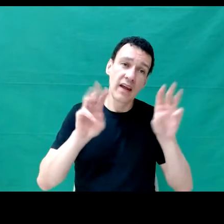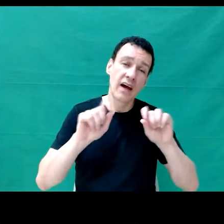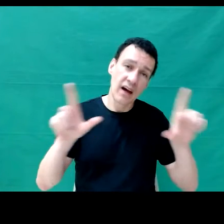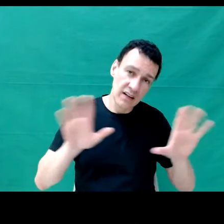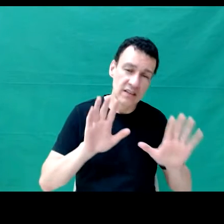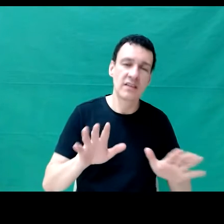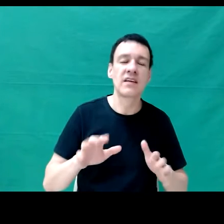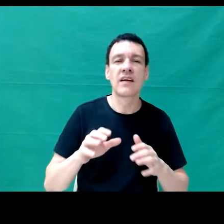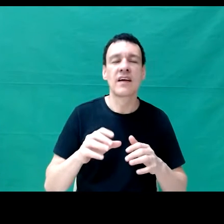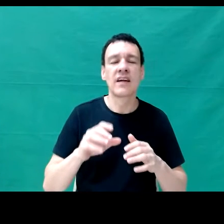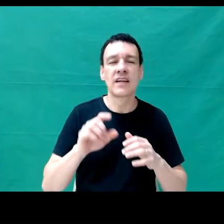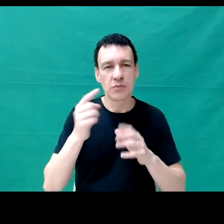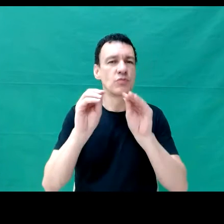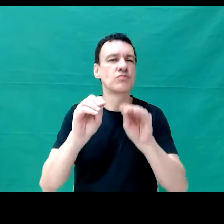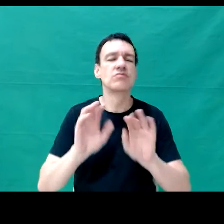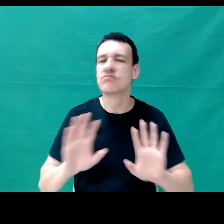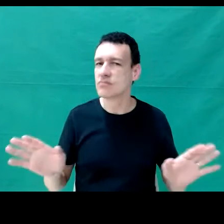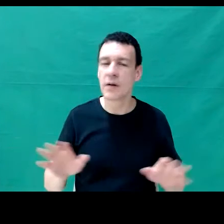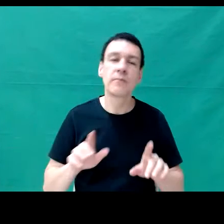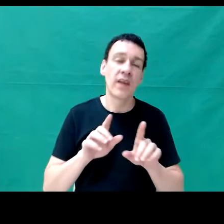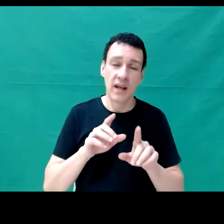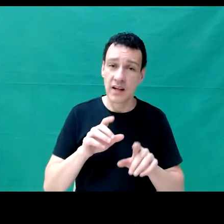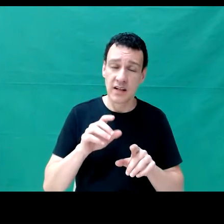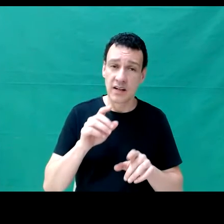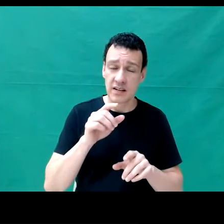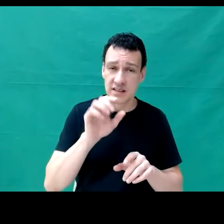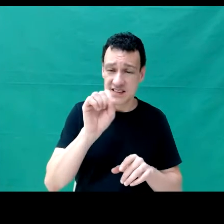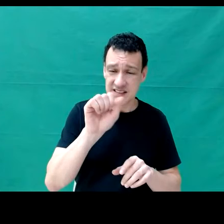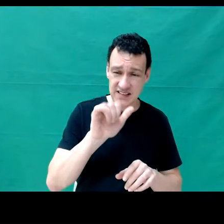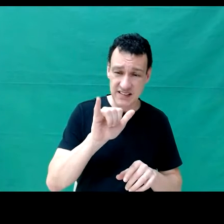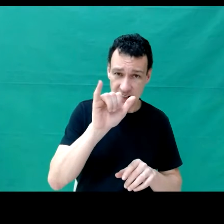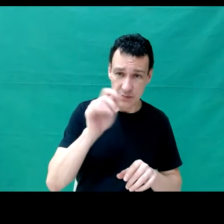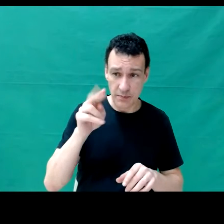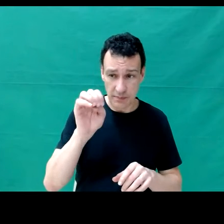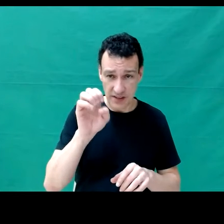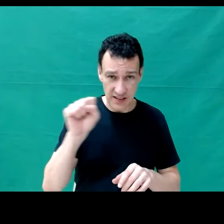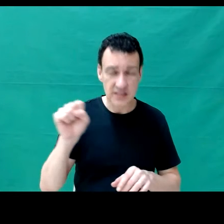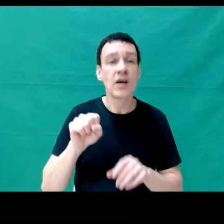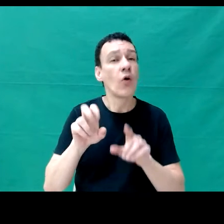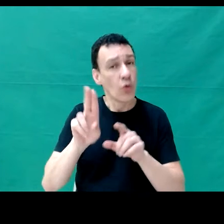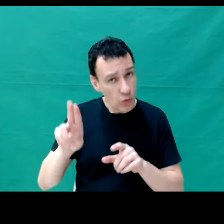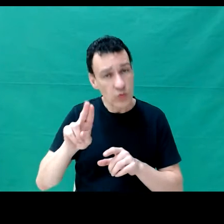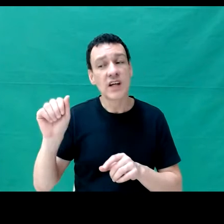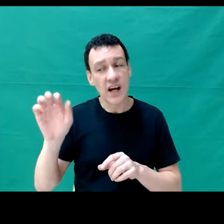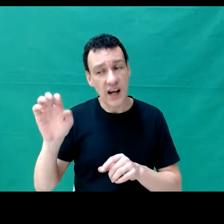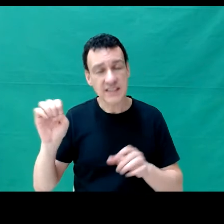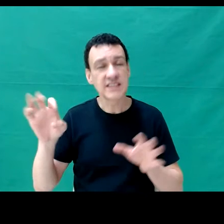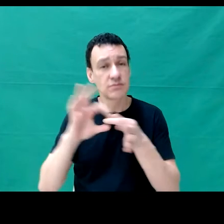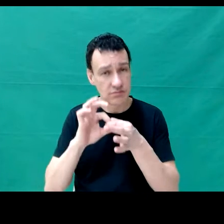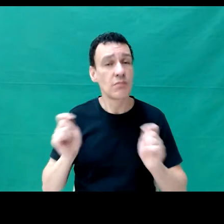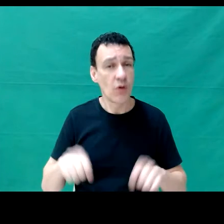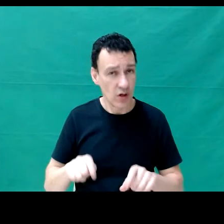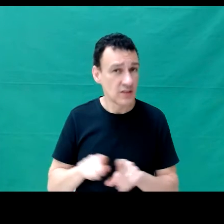Axe também, o Cypress, né? Ele usa o Axe para fazer essas validações, né? Só que ele tem alguns problemas,